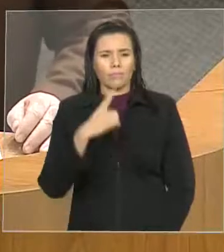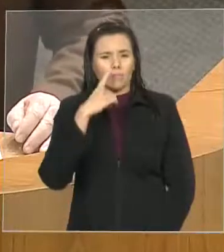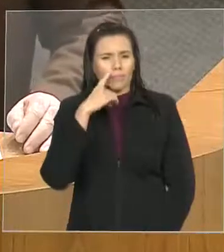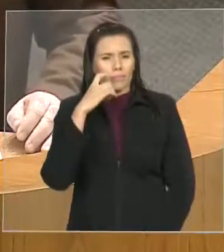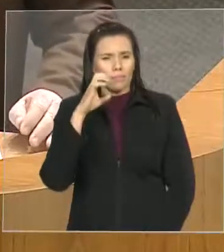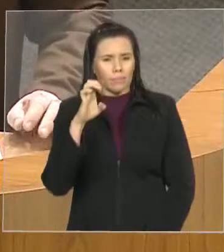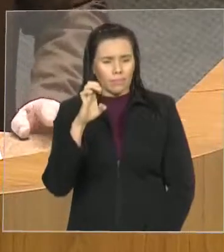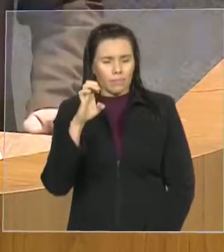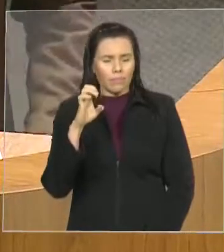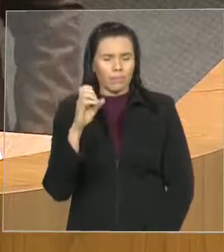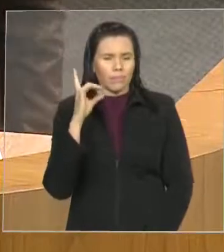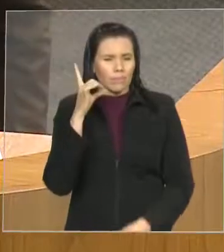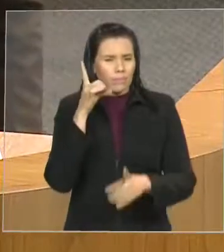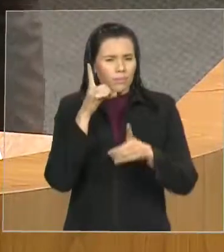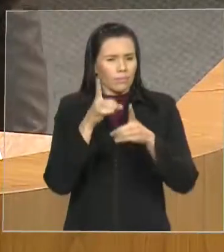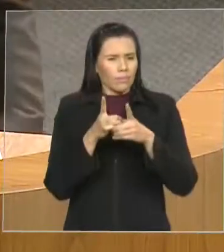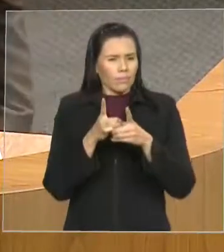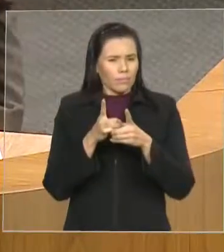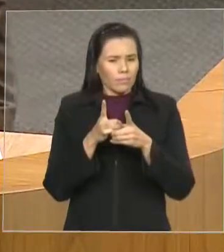duas